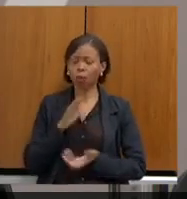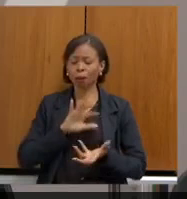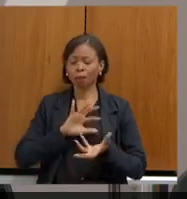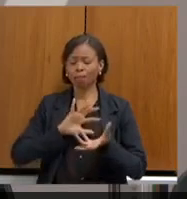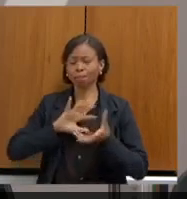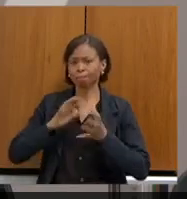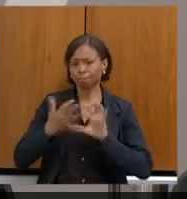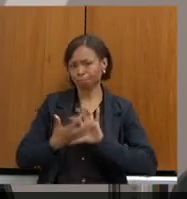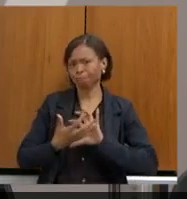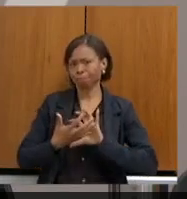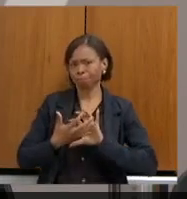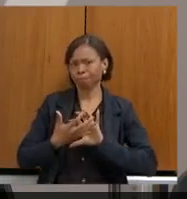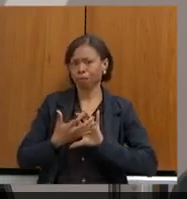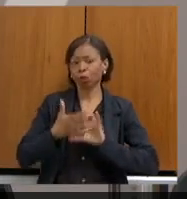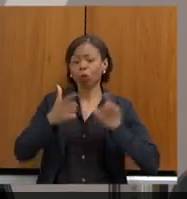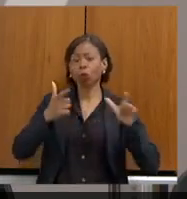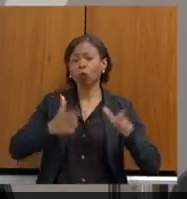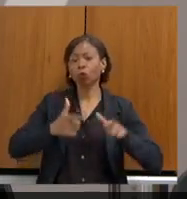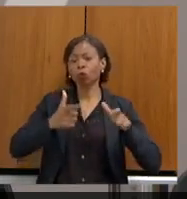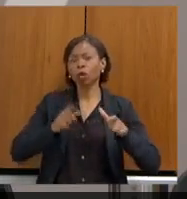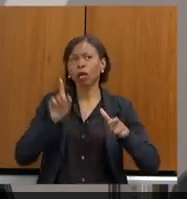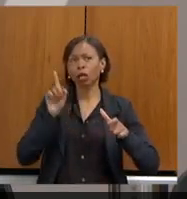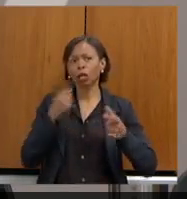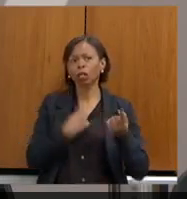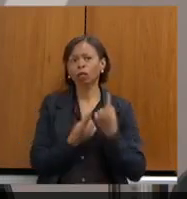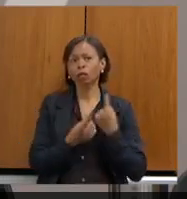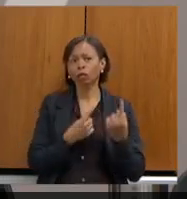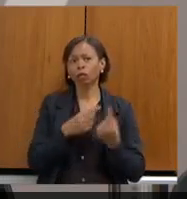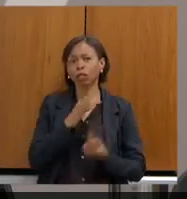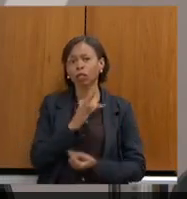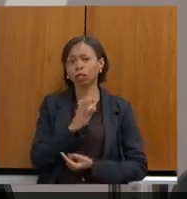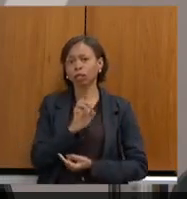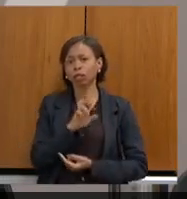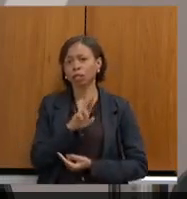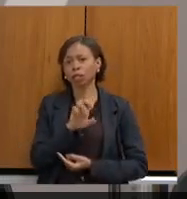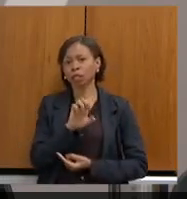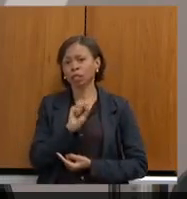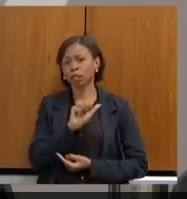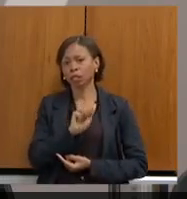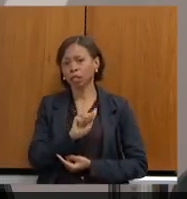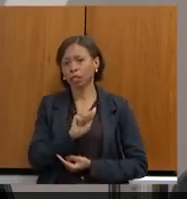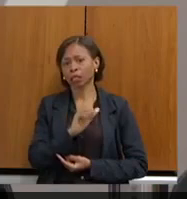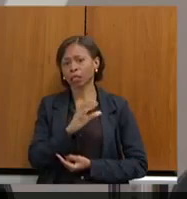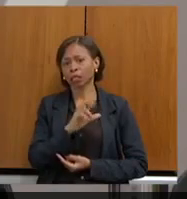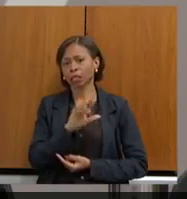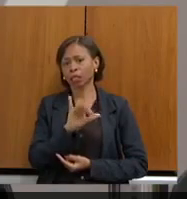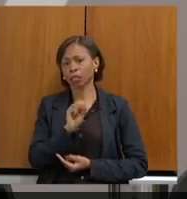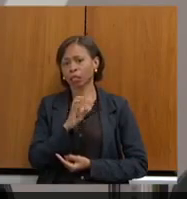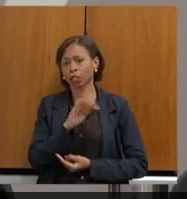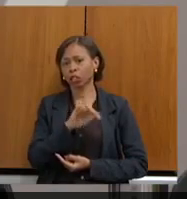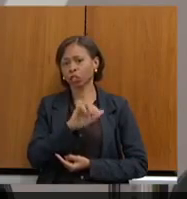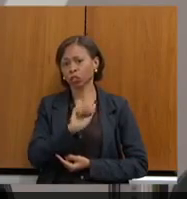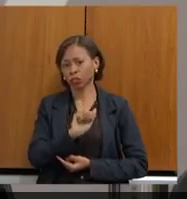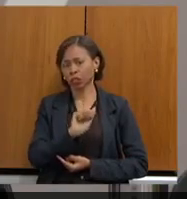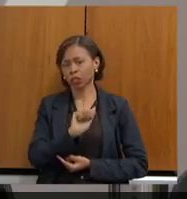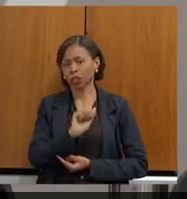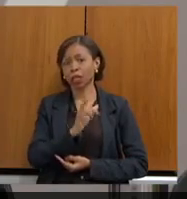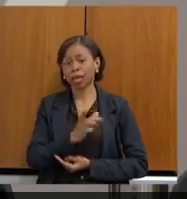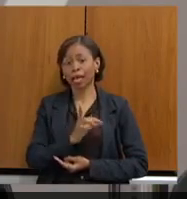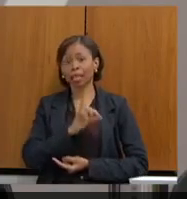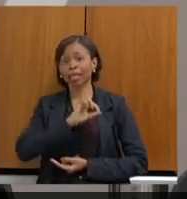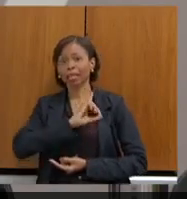espaço fica ali na na Avenida Tereza Cristina aonde o Garcia Rural e de Carga será uma sede